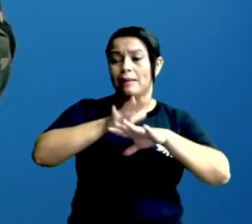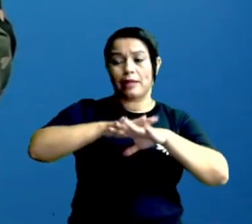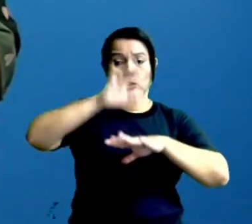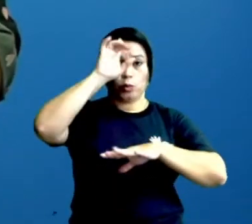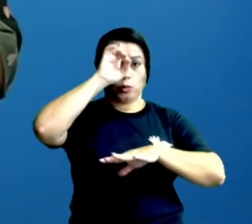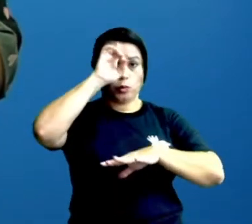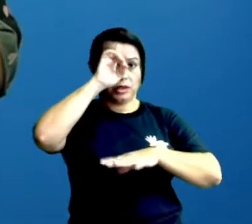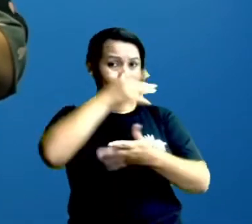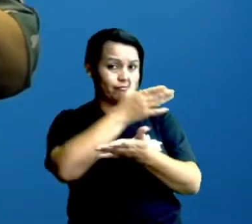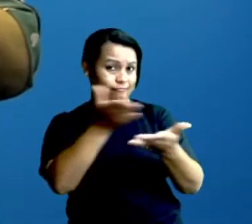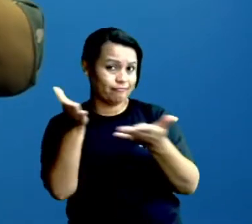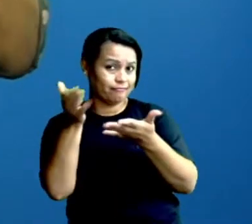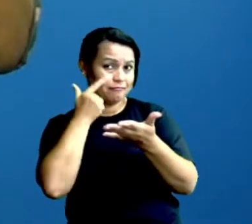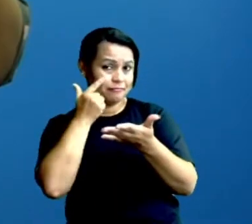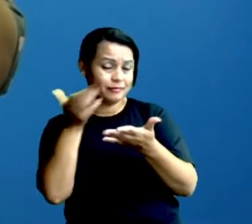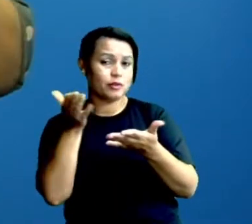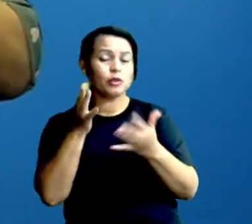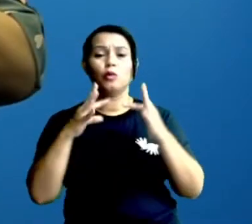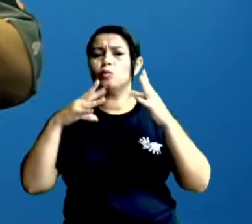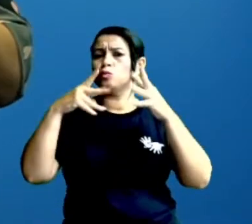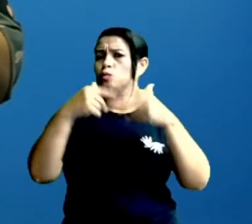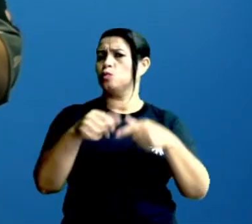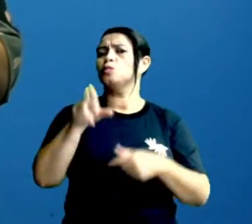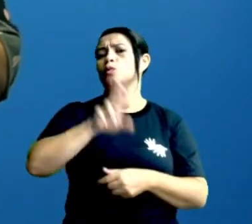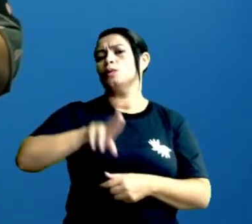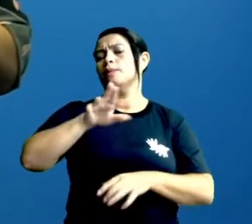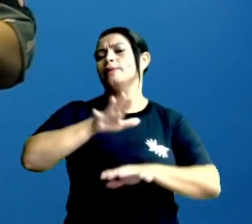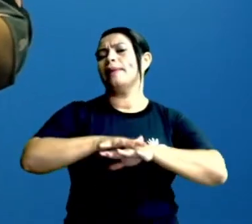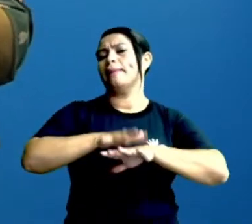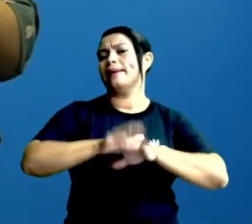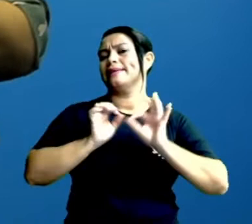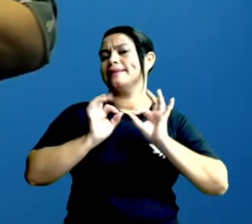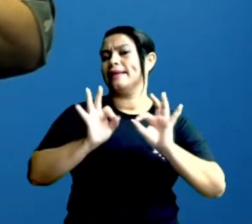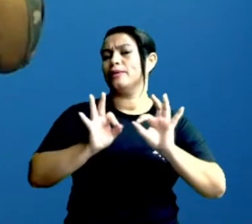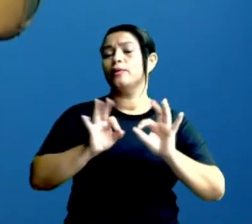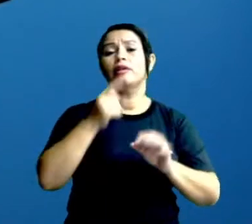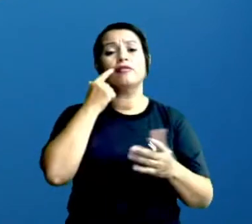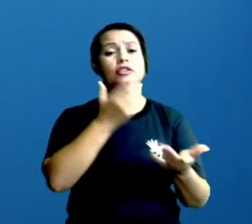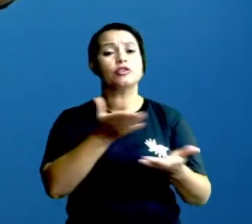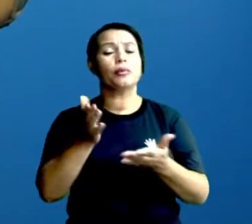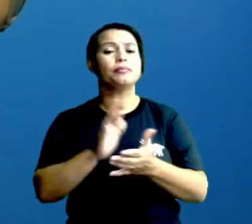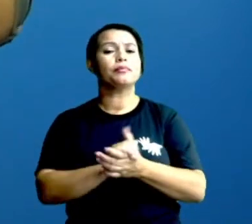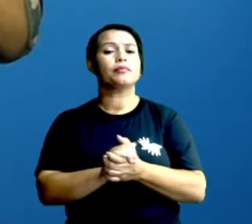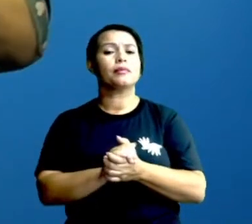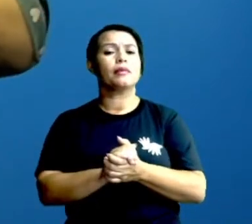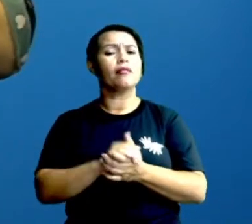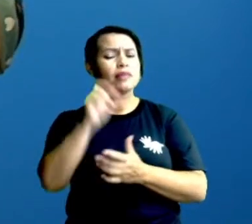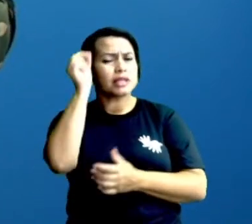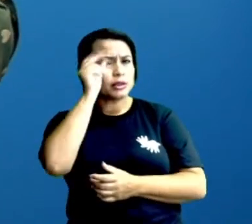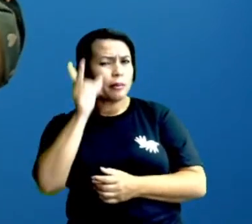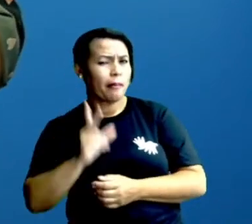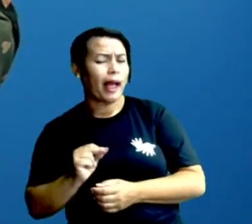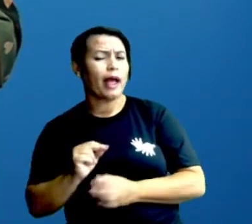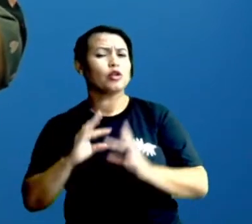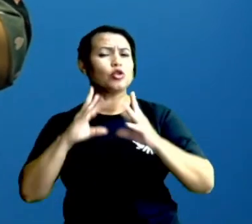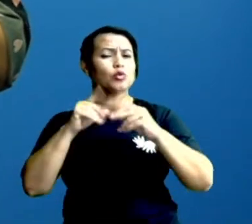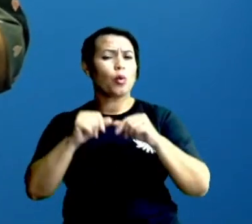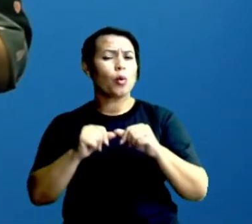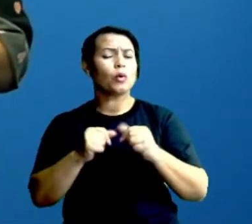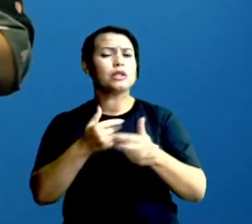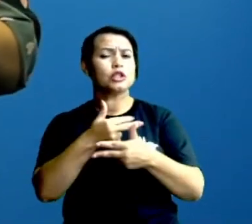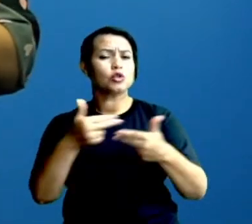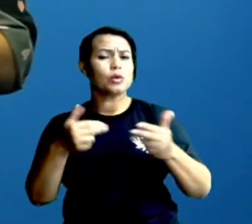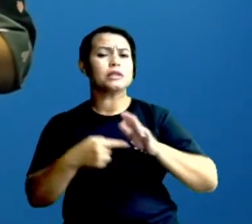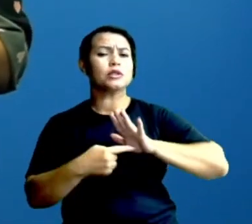dia, tá vendo? Então, em tudo nós estamos usando a matemática, tá certo? Então, vocês fiquem espertos que todos os materiais que eu trago